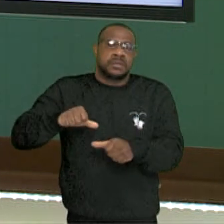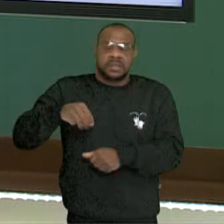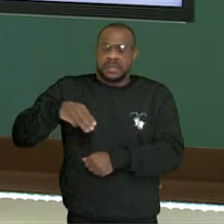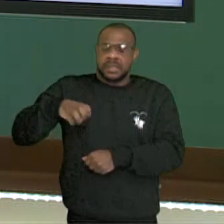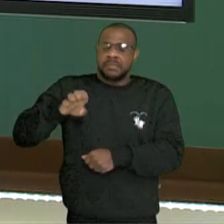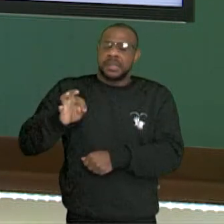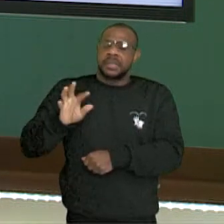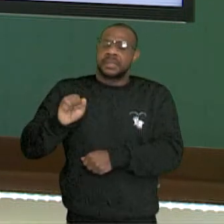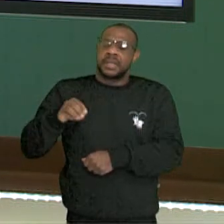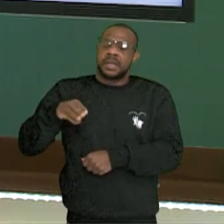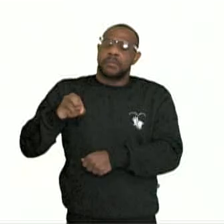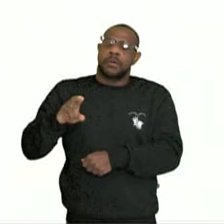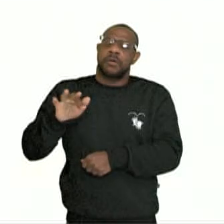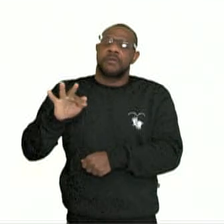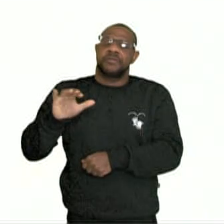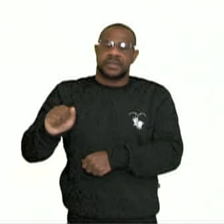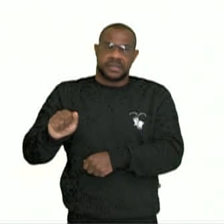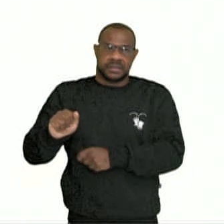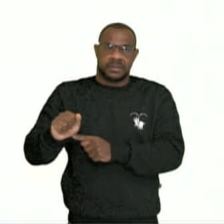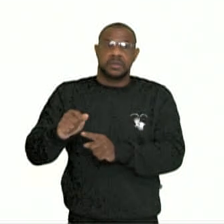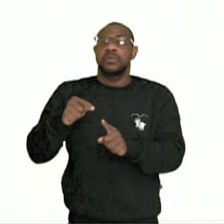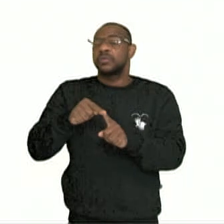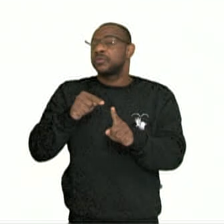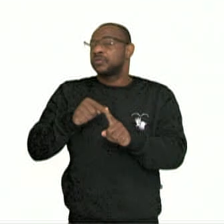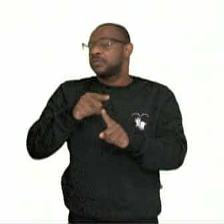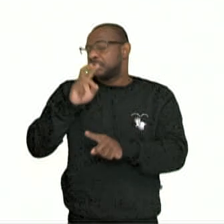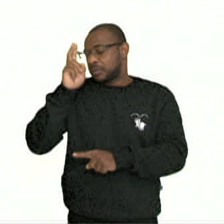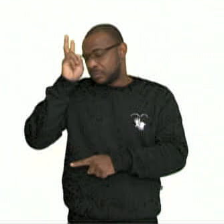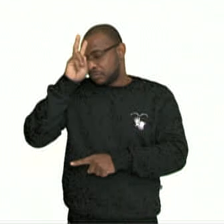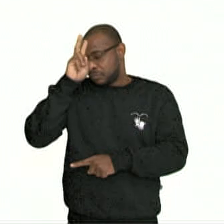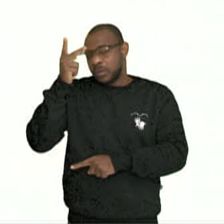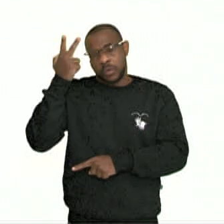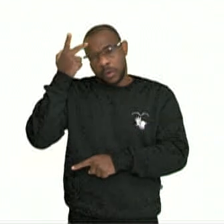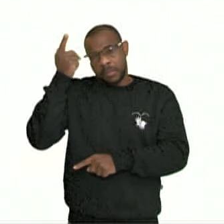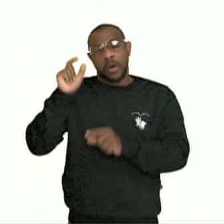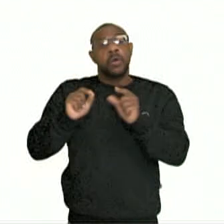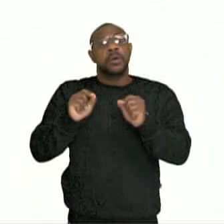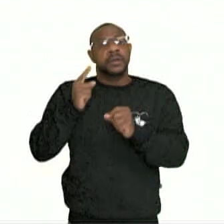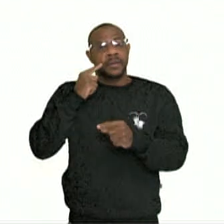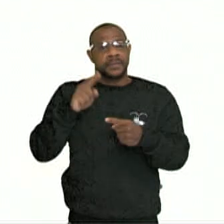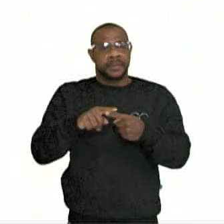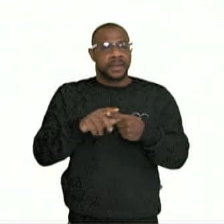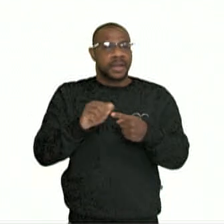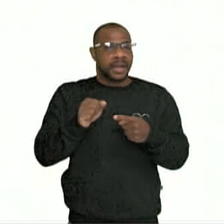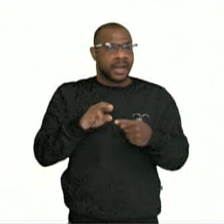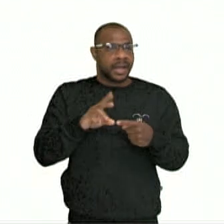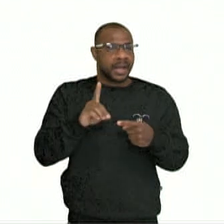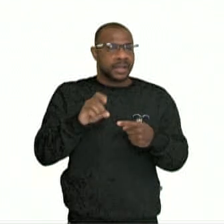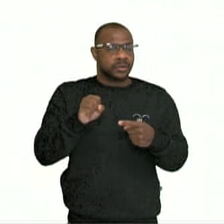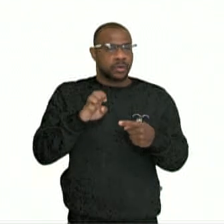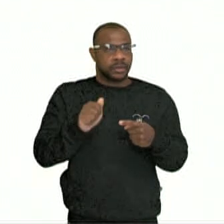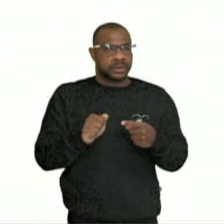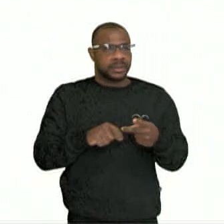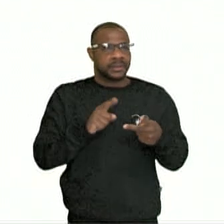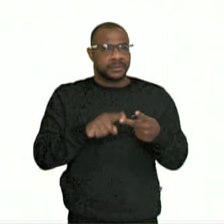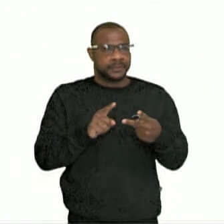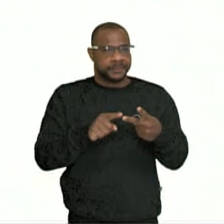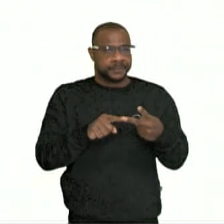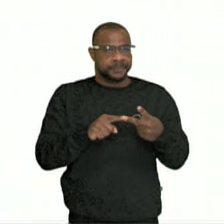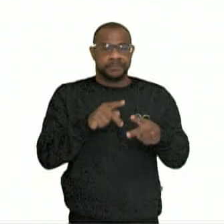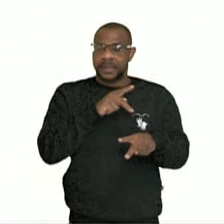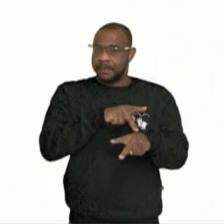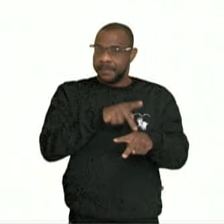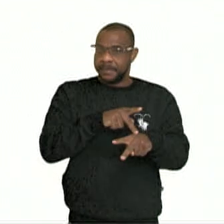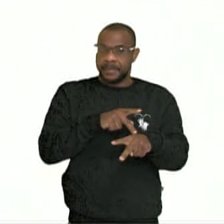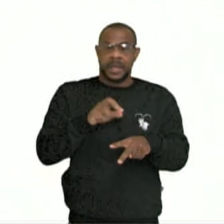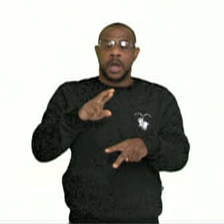metamórfica. Os tipos mais comuns de rochas metamórficas são ardósia, essa primeira que eu apresento para vocês,